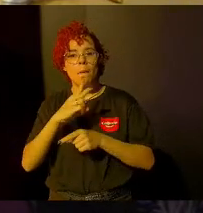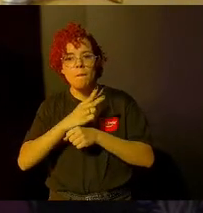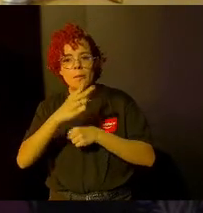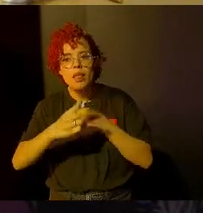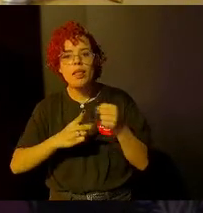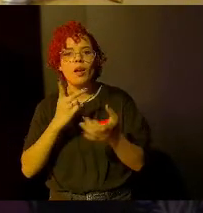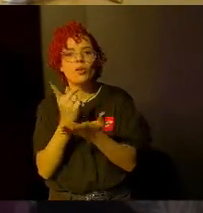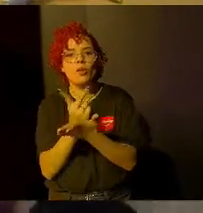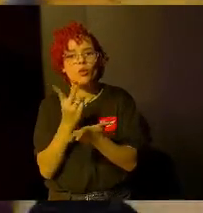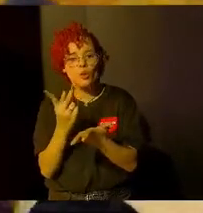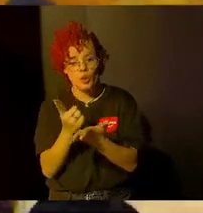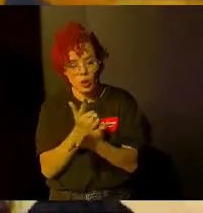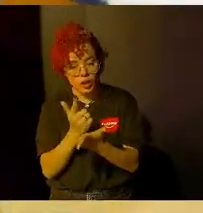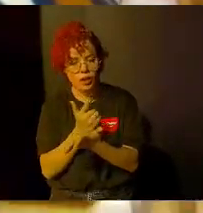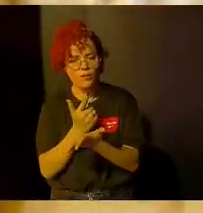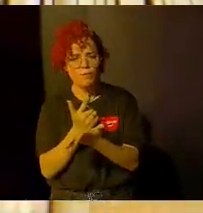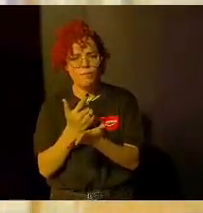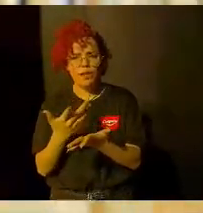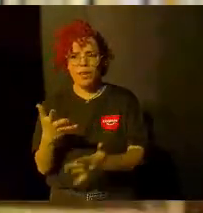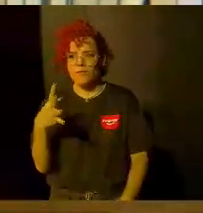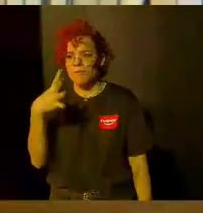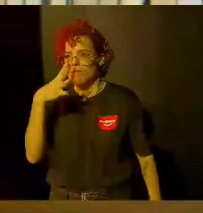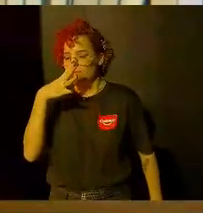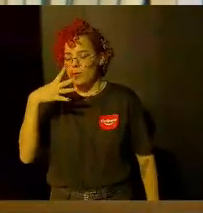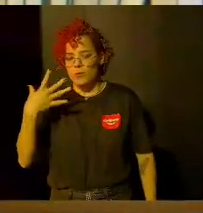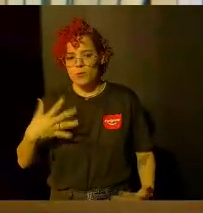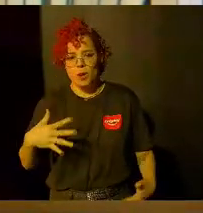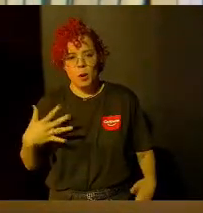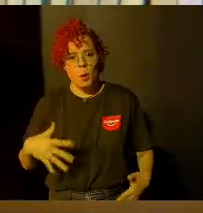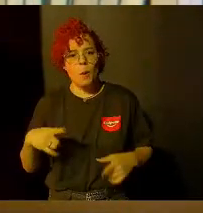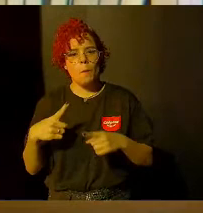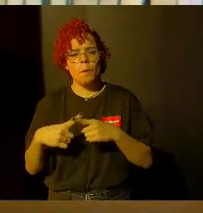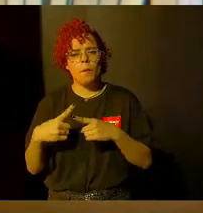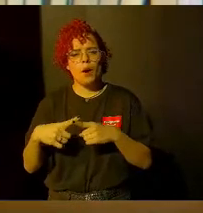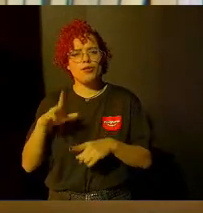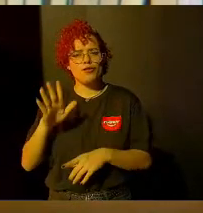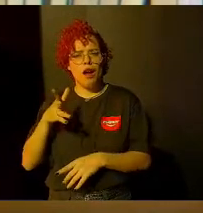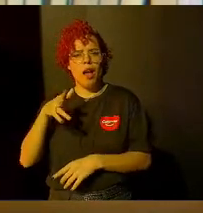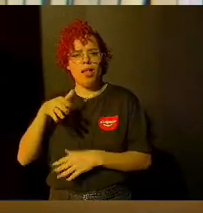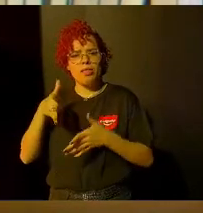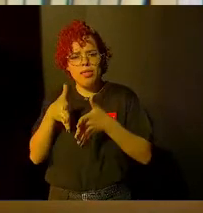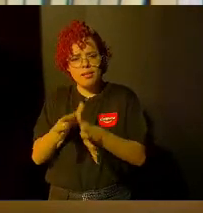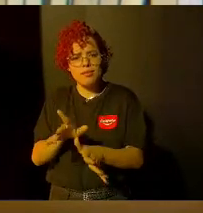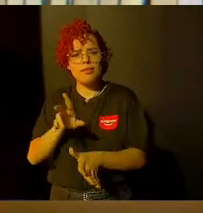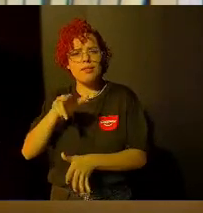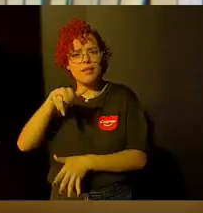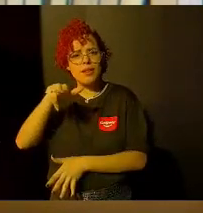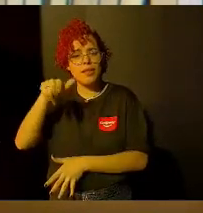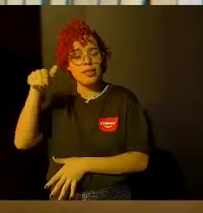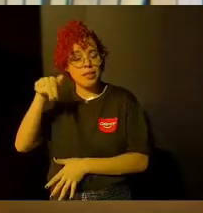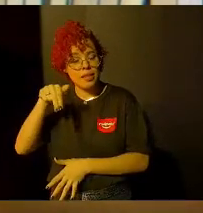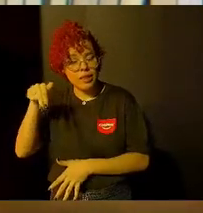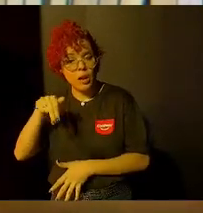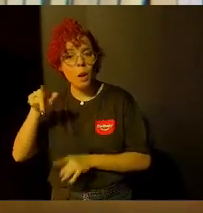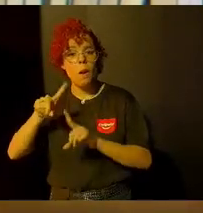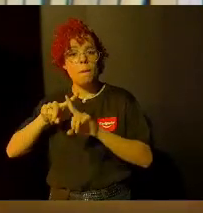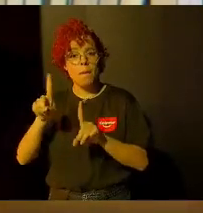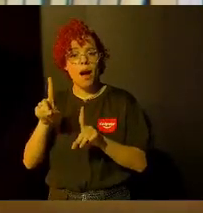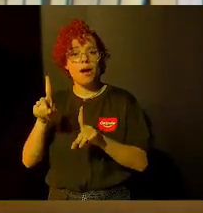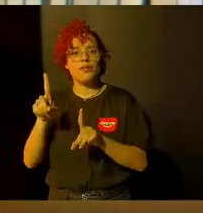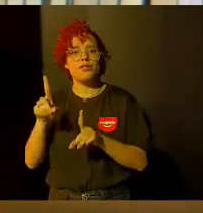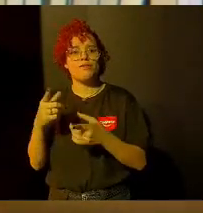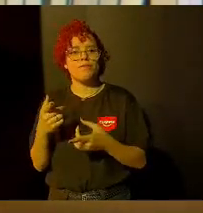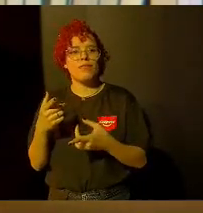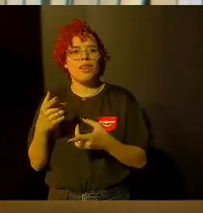já né mesmo tendo nascido Niterói morei tantos anos aqui nessa cidade e ver a Bienal